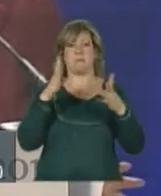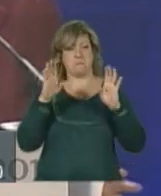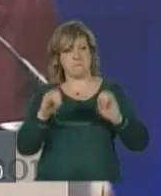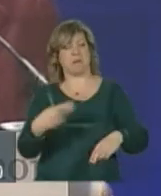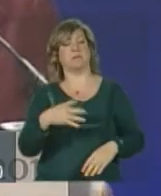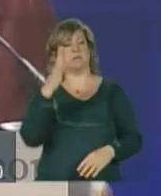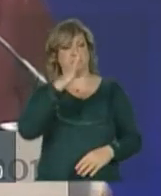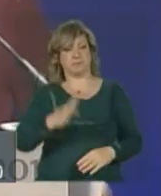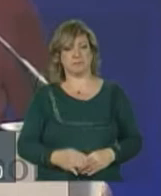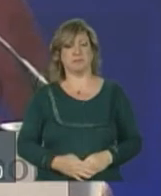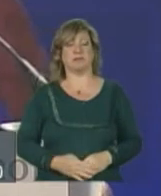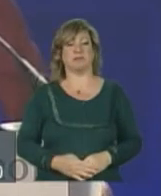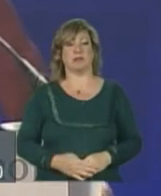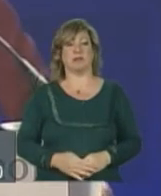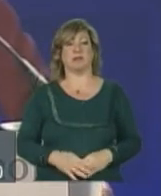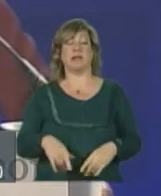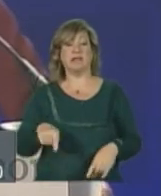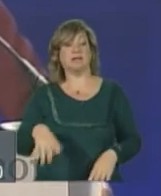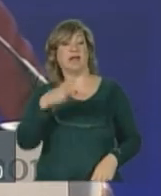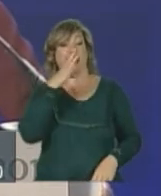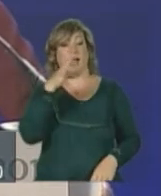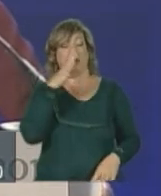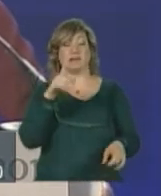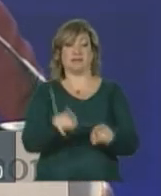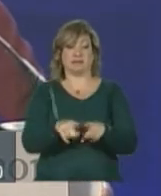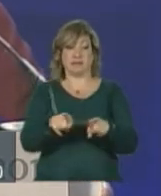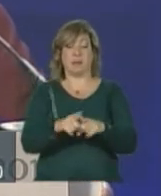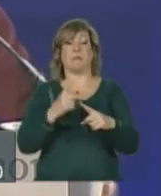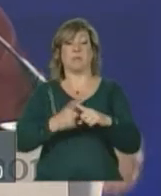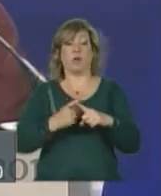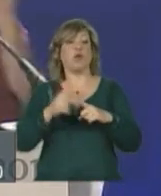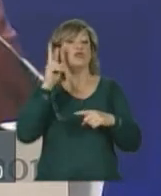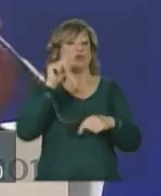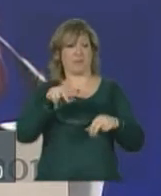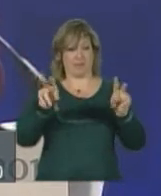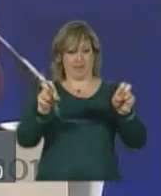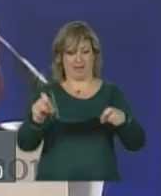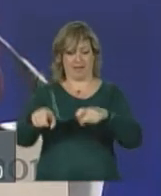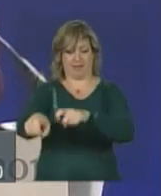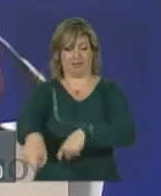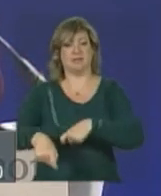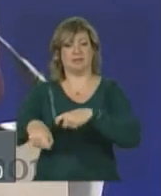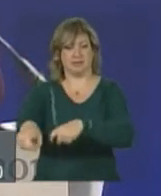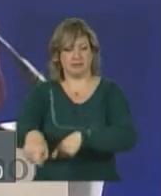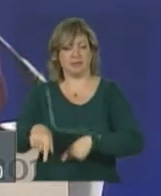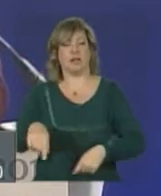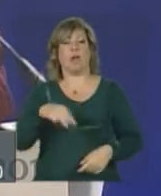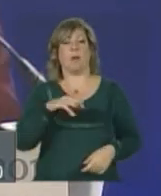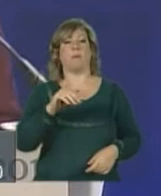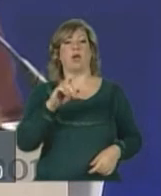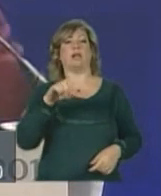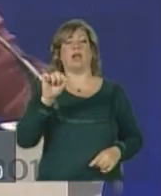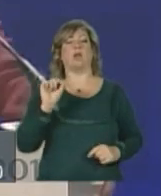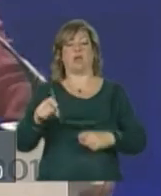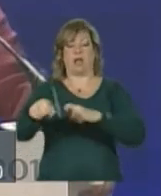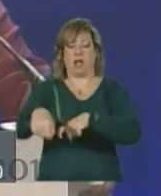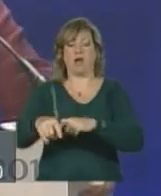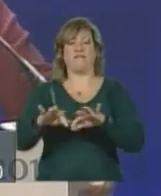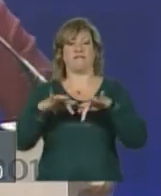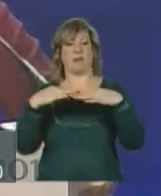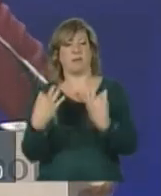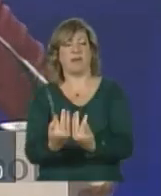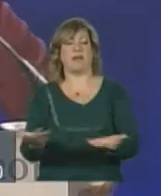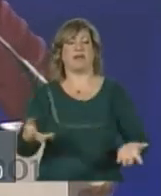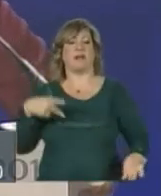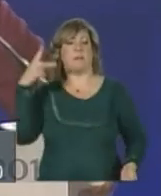é interessante porque, no caso da agricultura, o modelo de agricultura familiar, com a